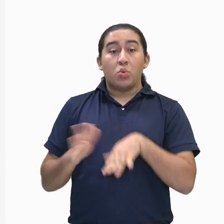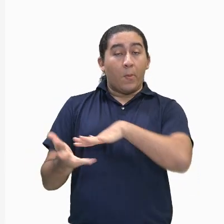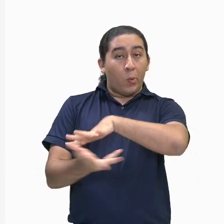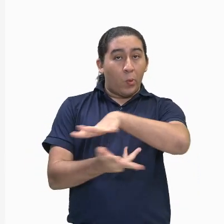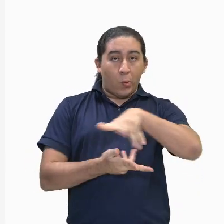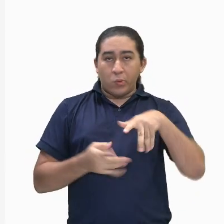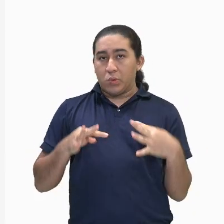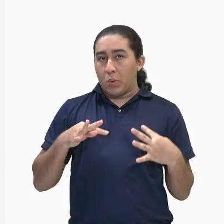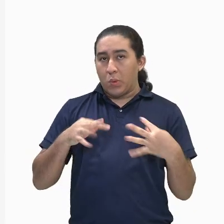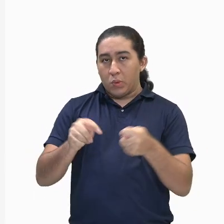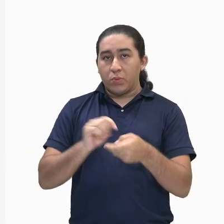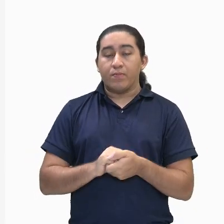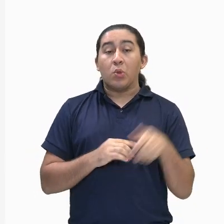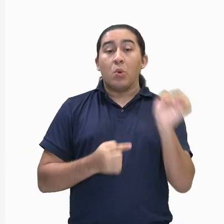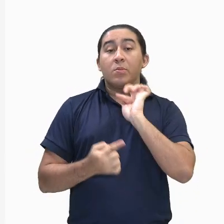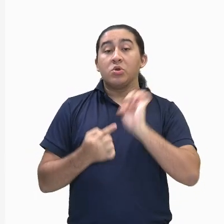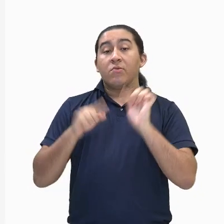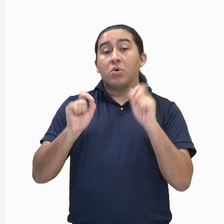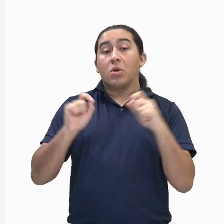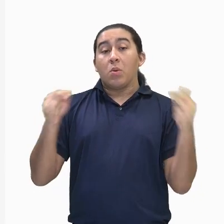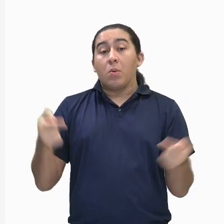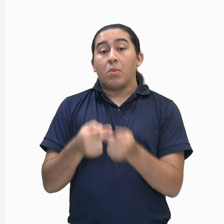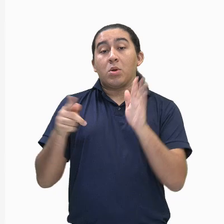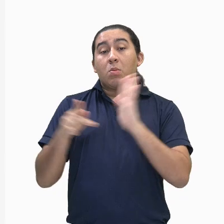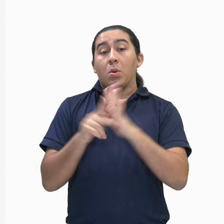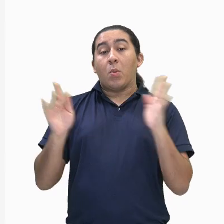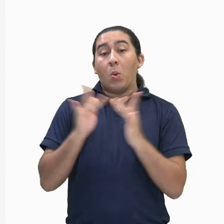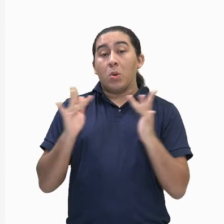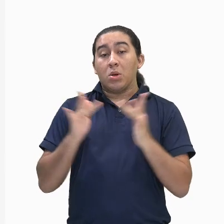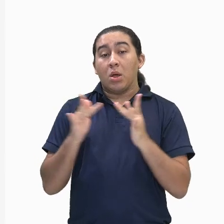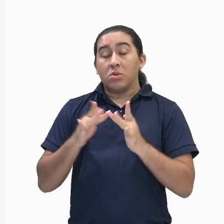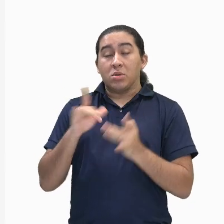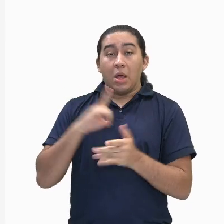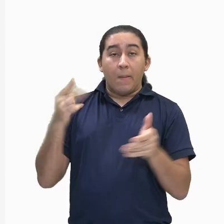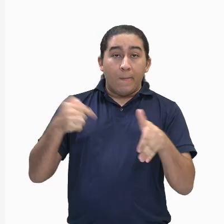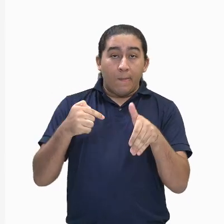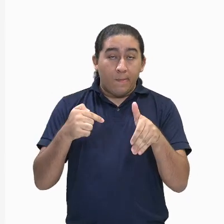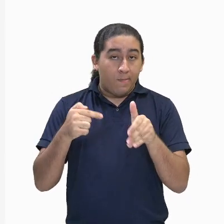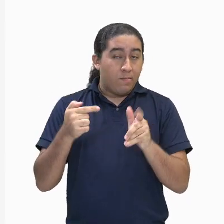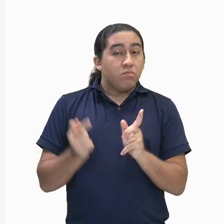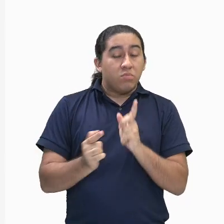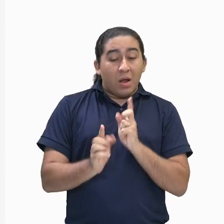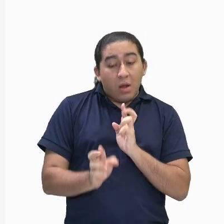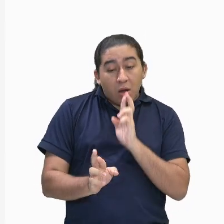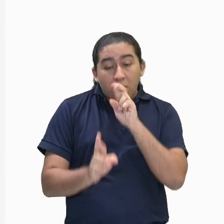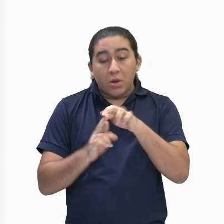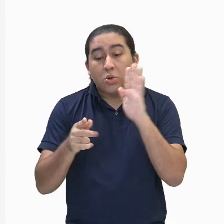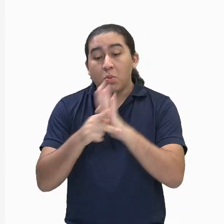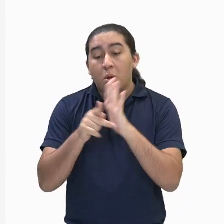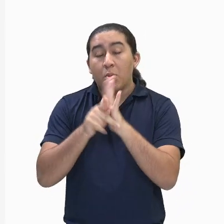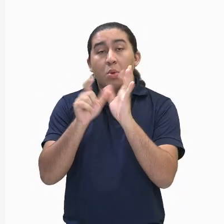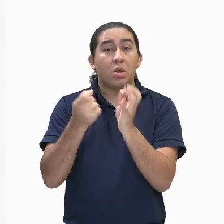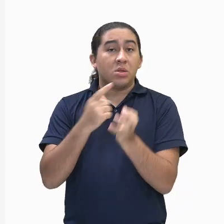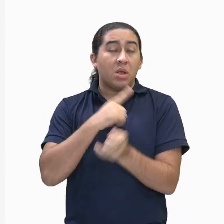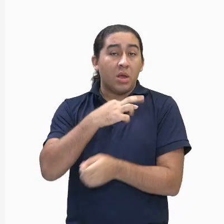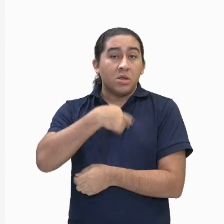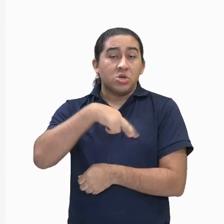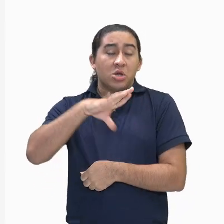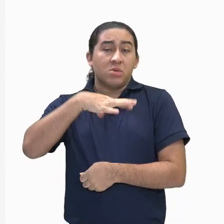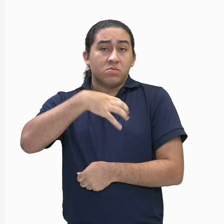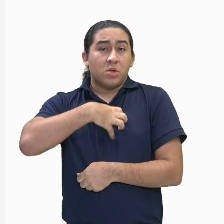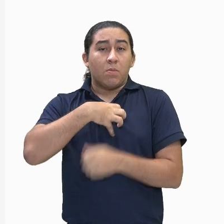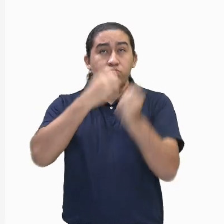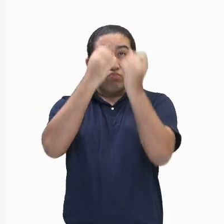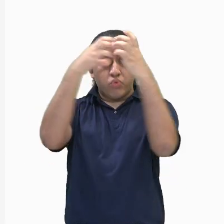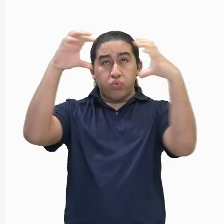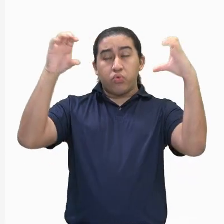Esses ritos têm o objetivo de estabelecer uma conexão mais profunda com o divino, honrar os deuses ou entidades